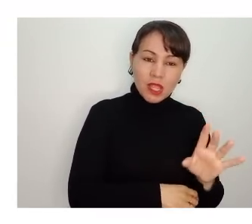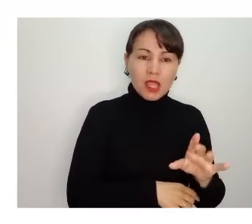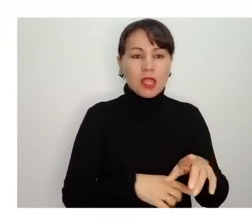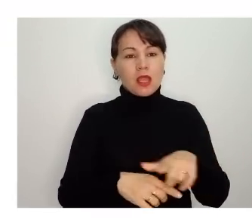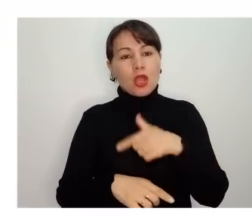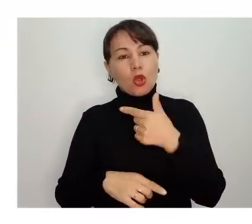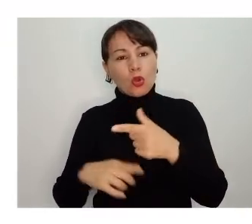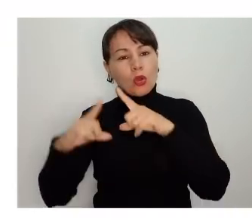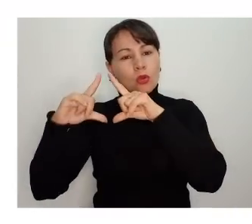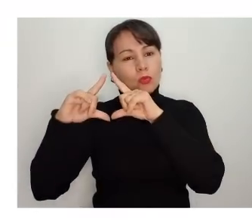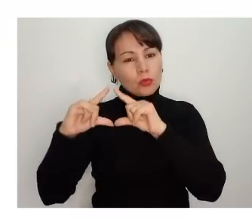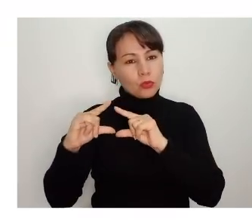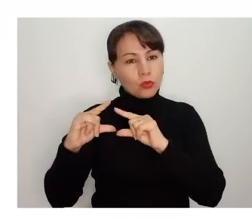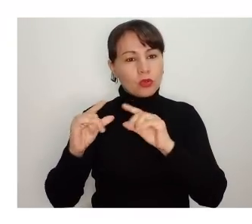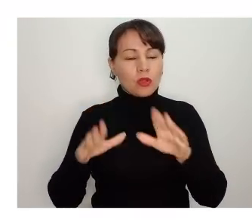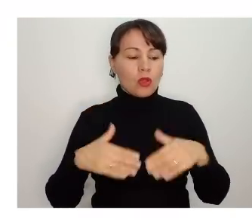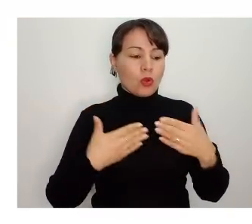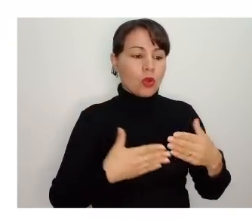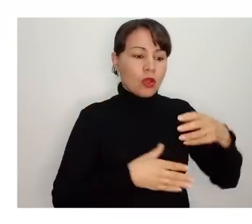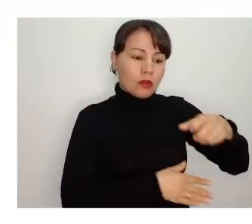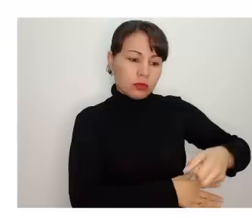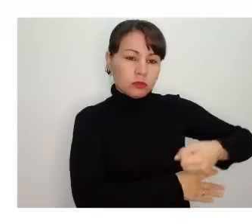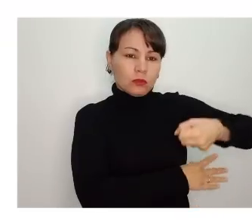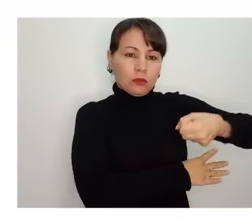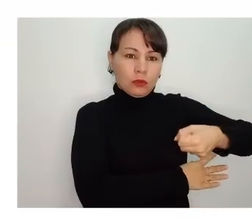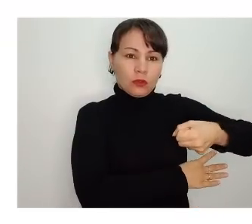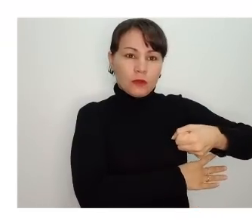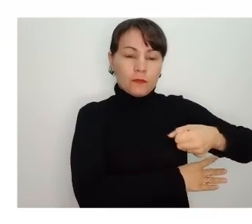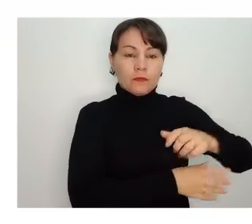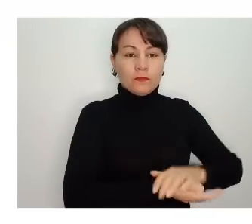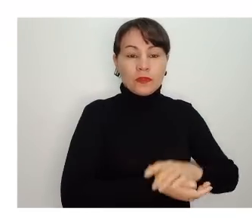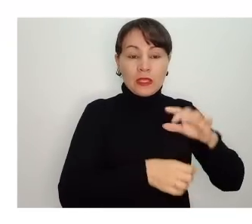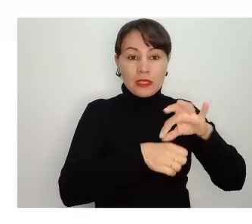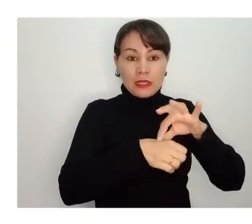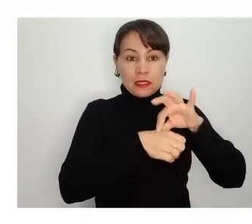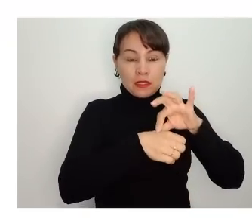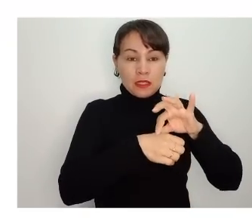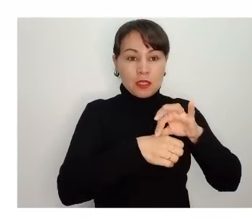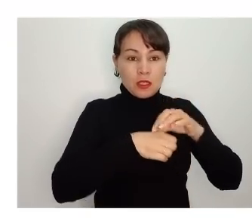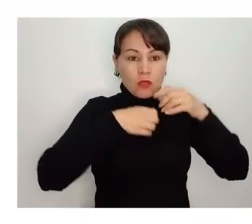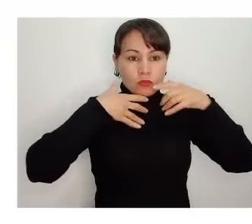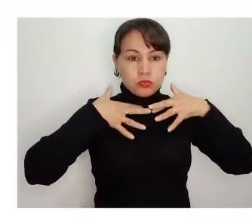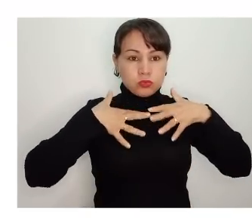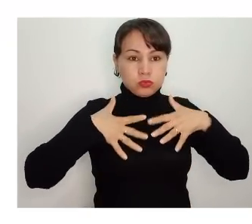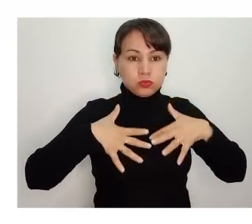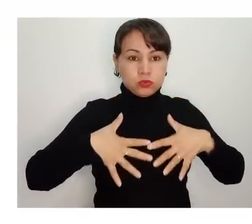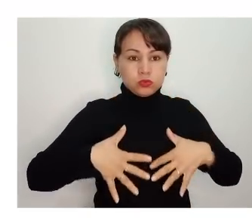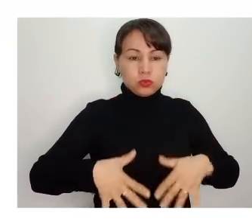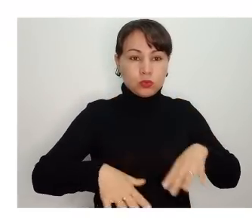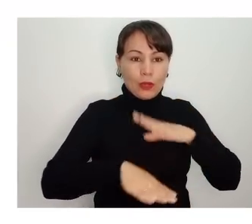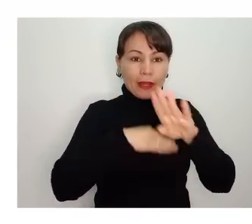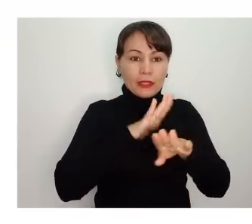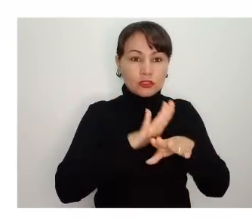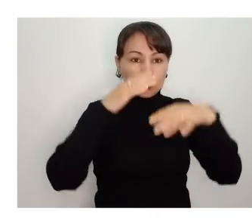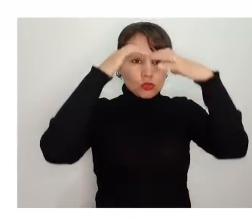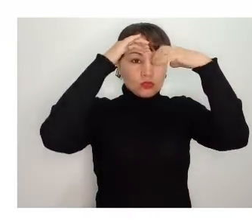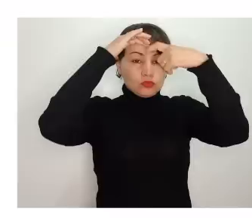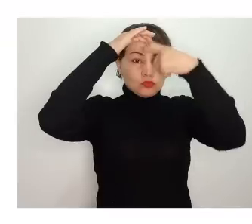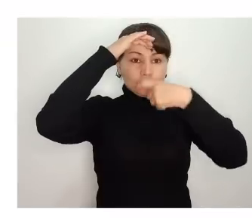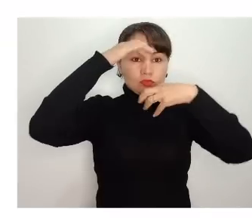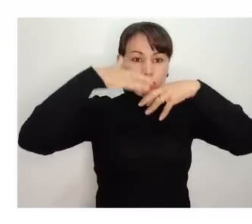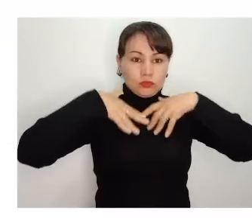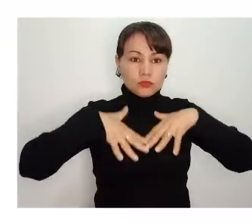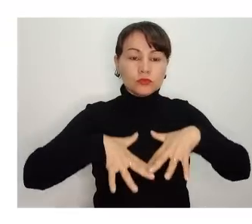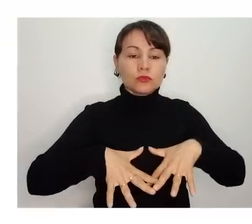forma de pirâmide, outras em formas de cesto. E essas células estão distribuídas, então, em todo o sistema